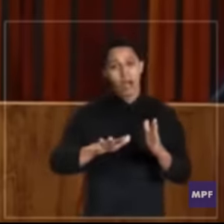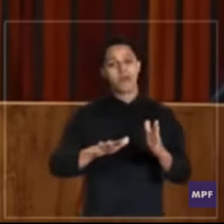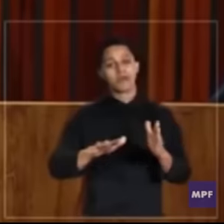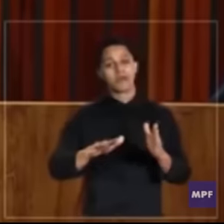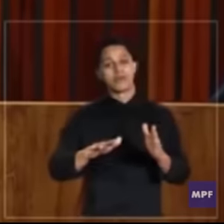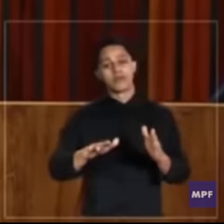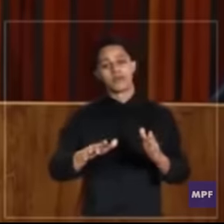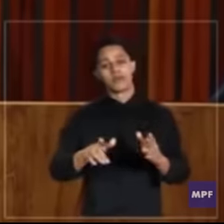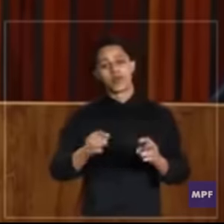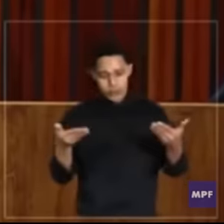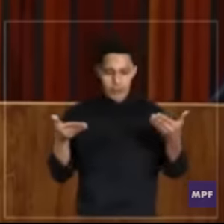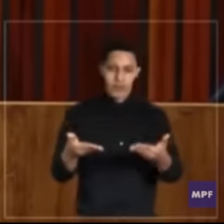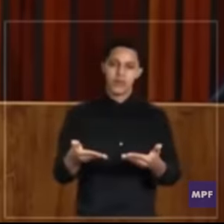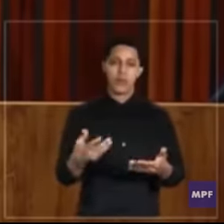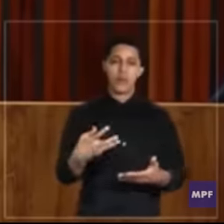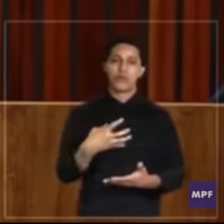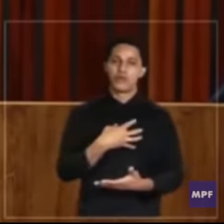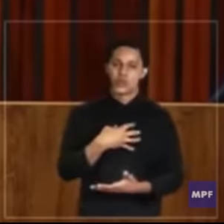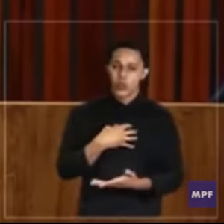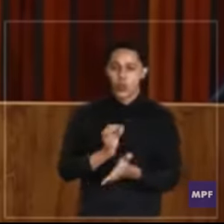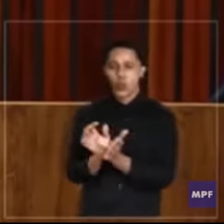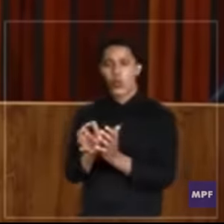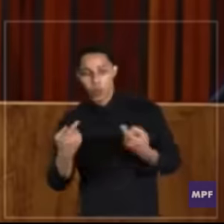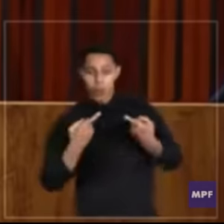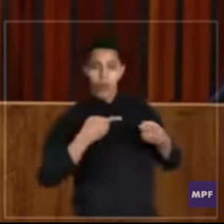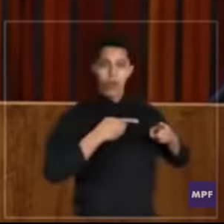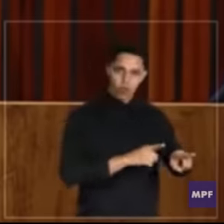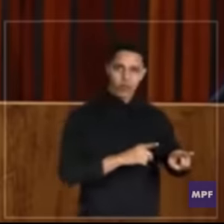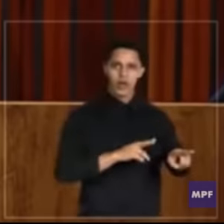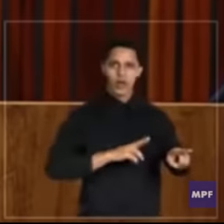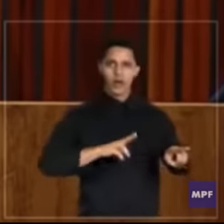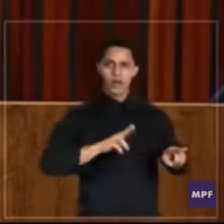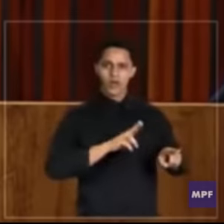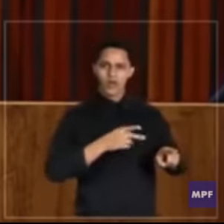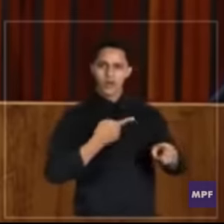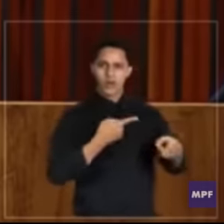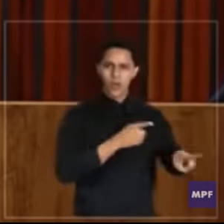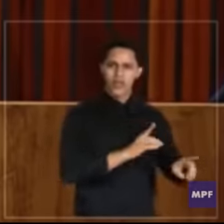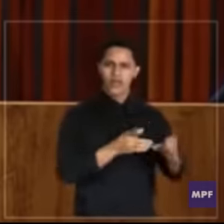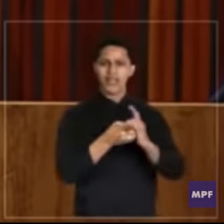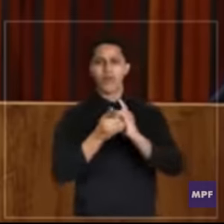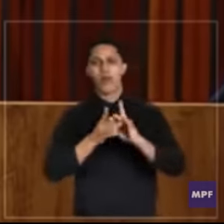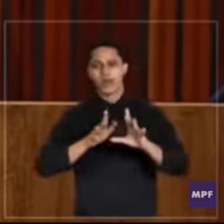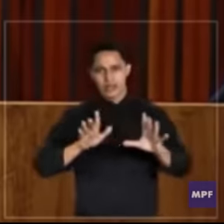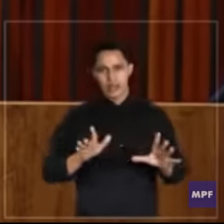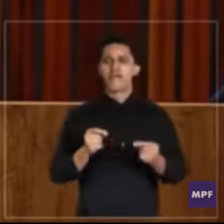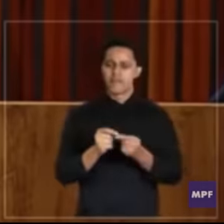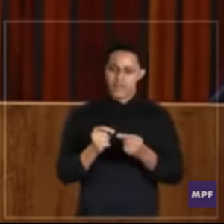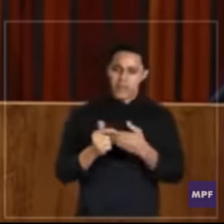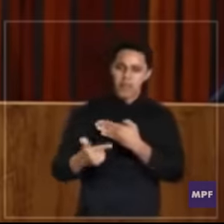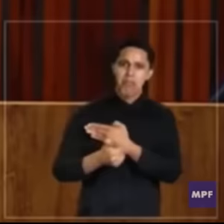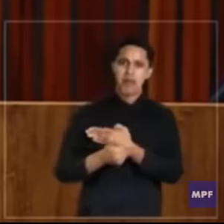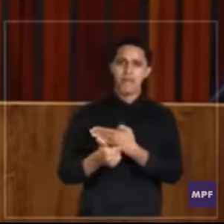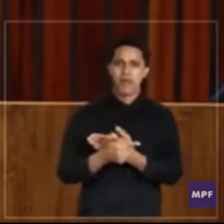o subprocurador geral Carlos Frederico que recentemente disse a revista Veja